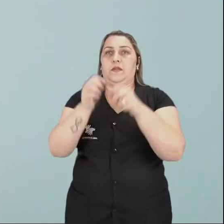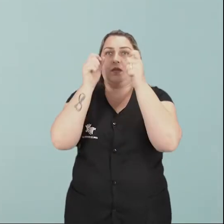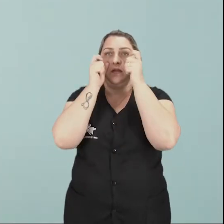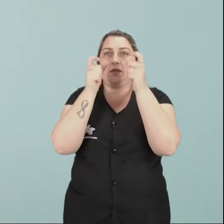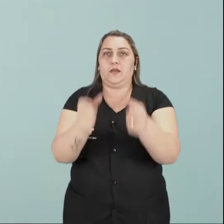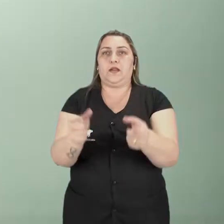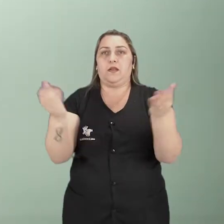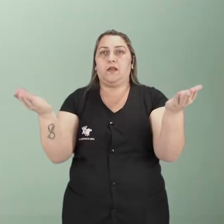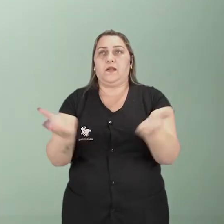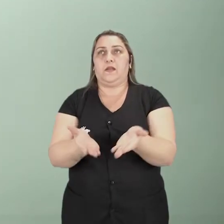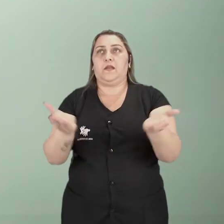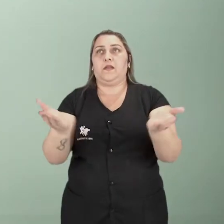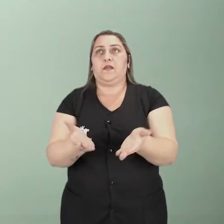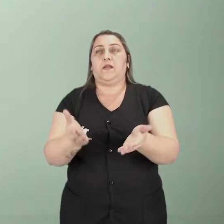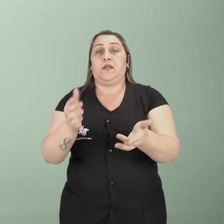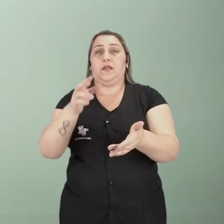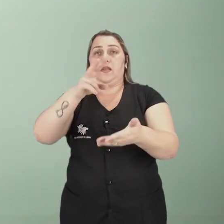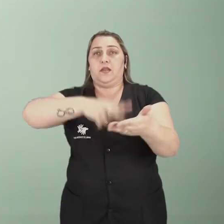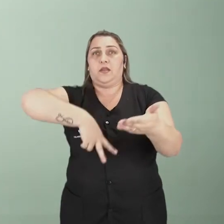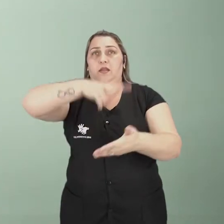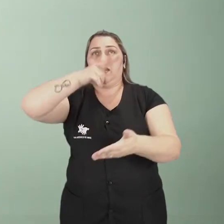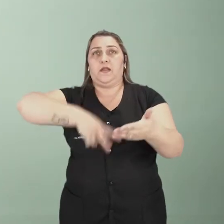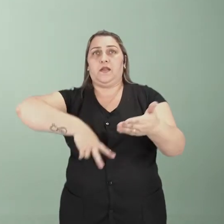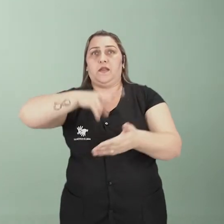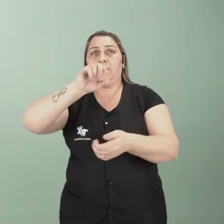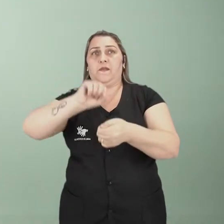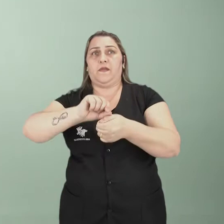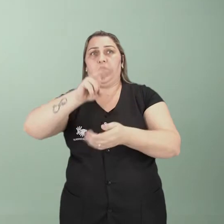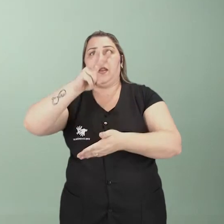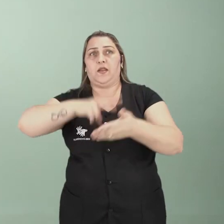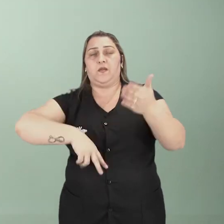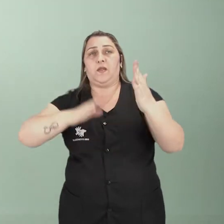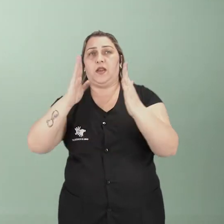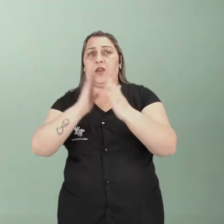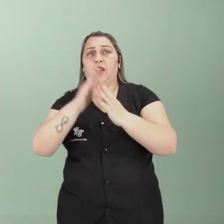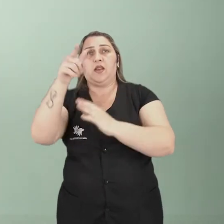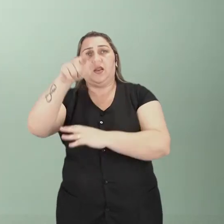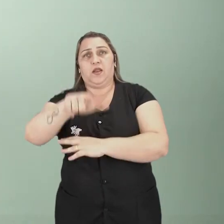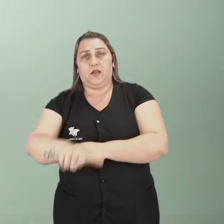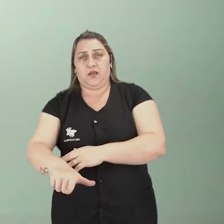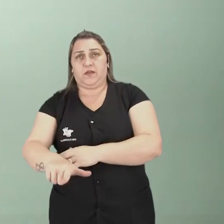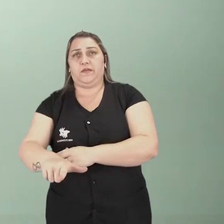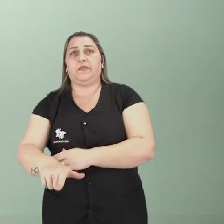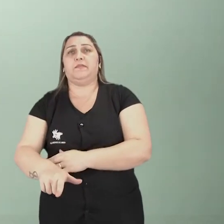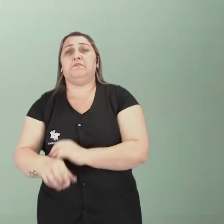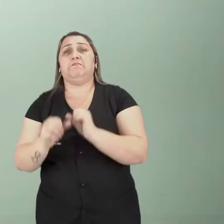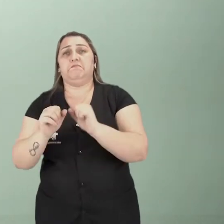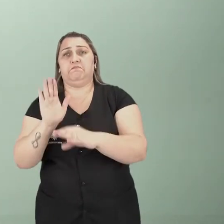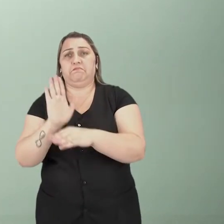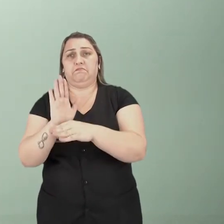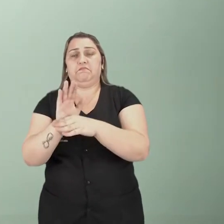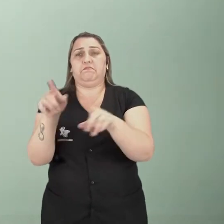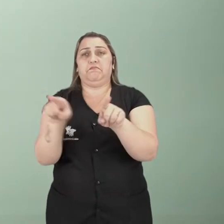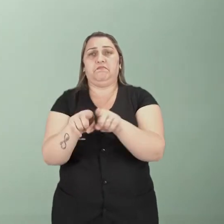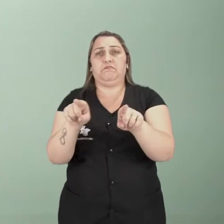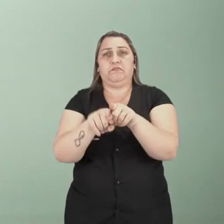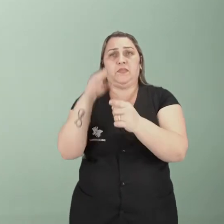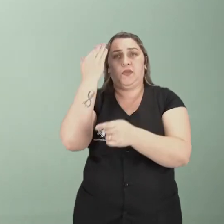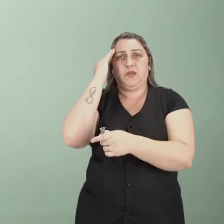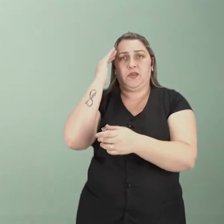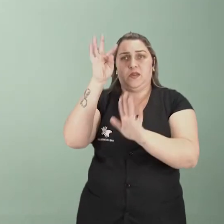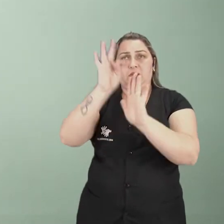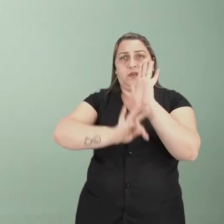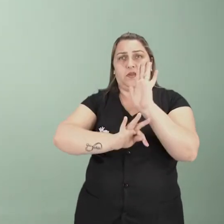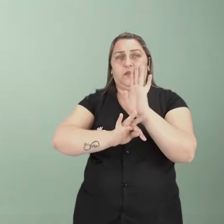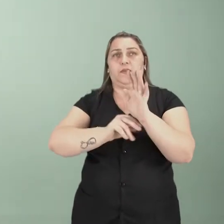atenção agora, atenção na leitura, faça essa leitura aí em casa novamente, para ali poder ajudar também na sua interpretação